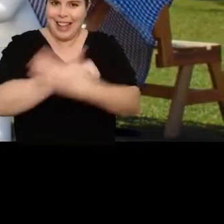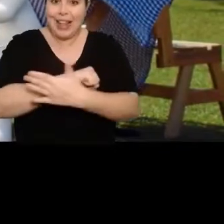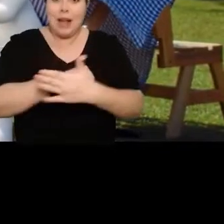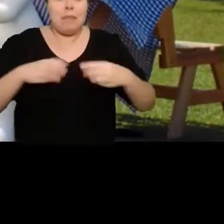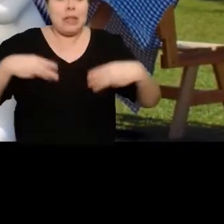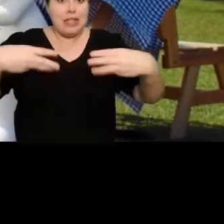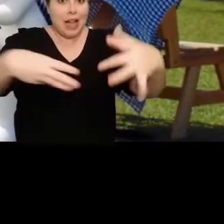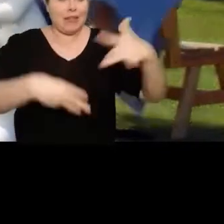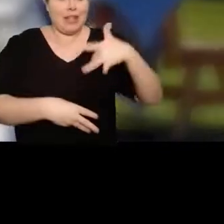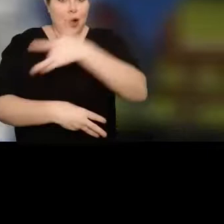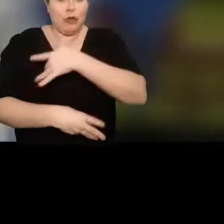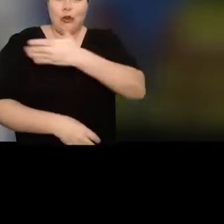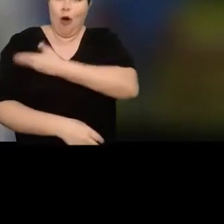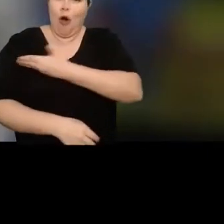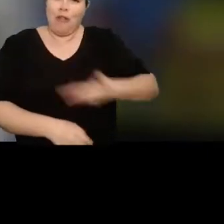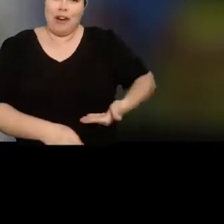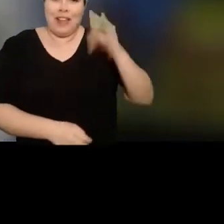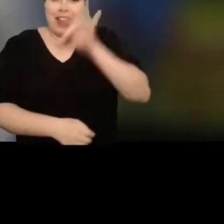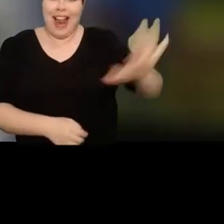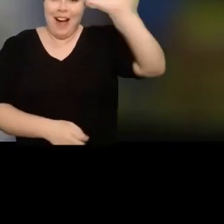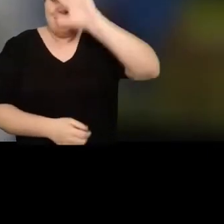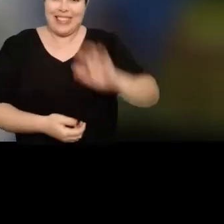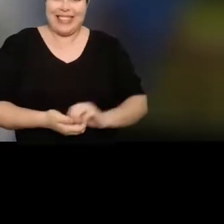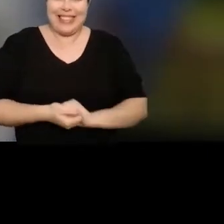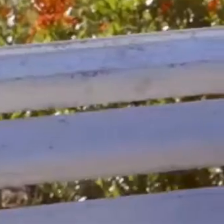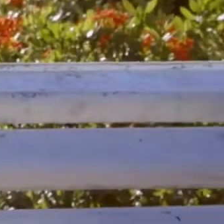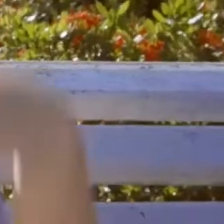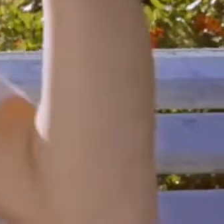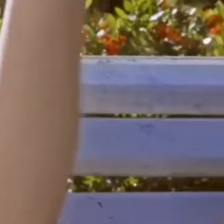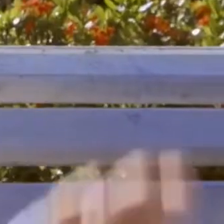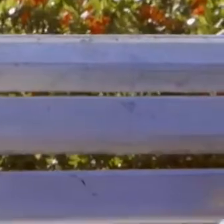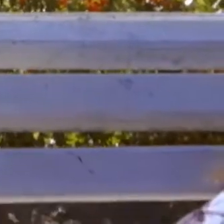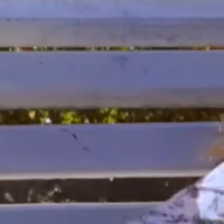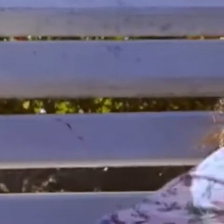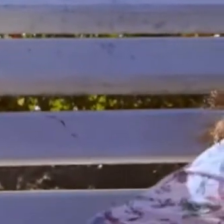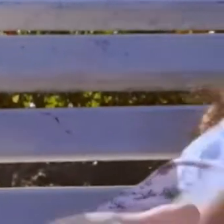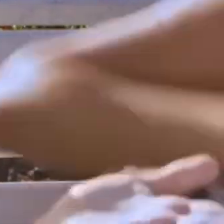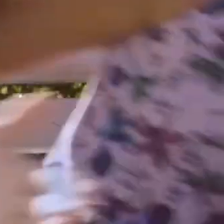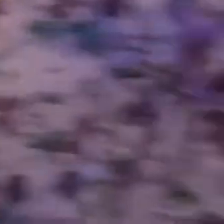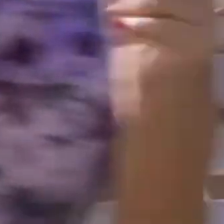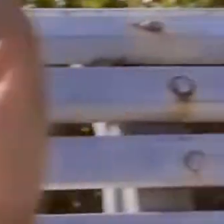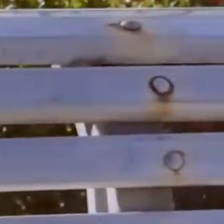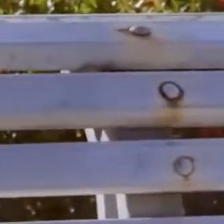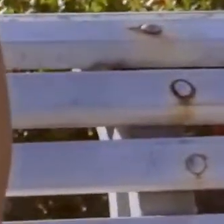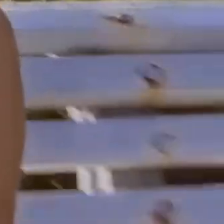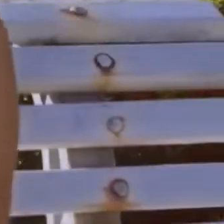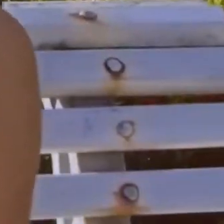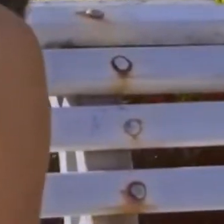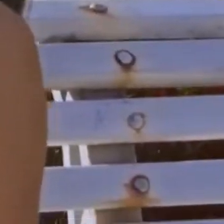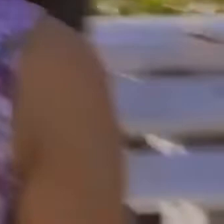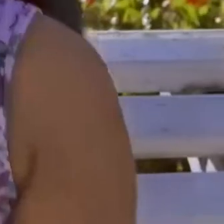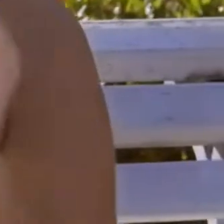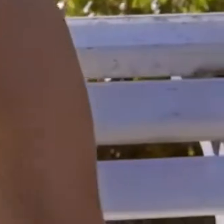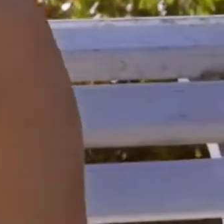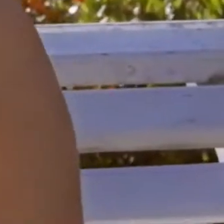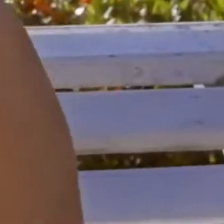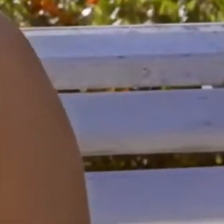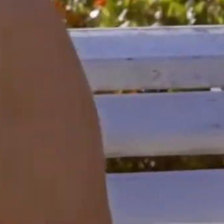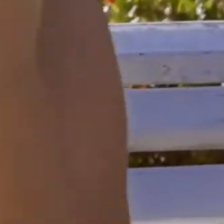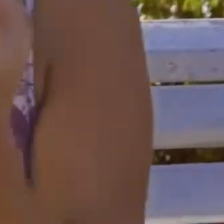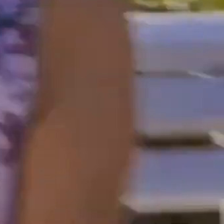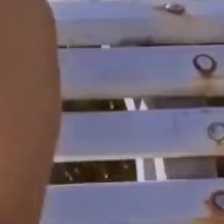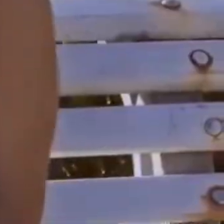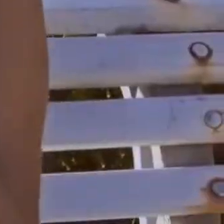pátria vacinada. Ministério da Saúde. Governo Federal. Você sabe o que é patrimônio público? Eu sei. É o conjunto de bens criados